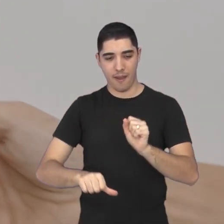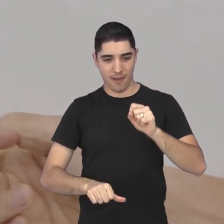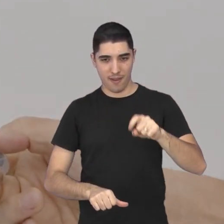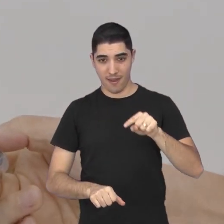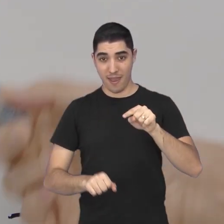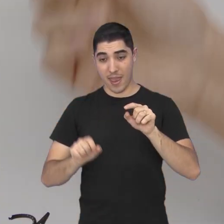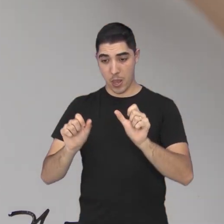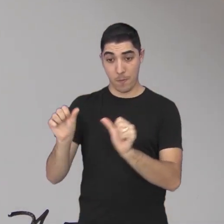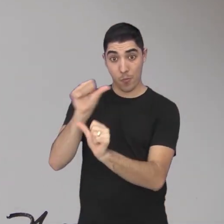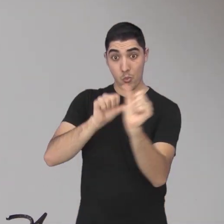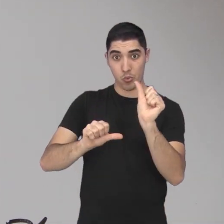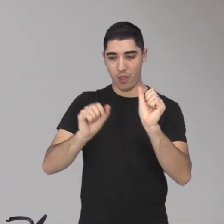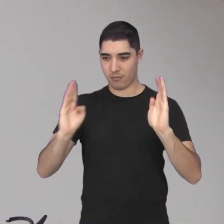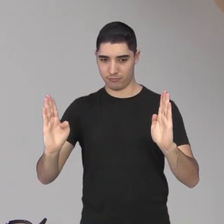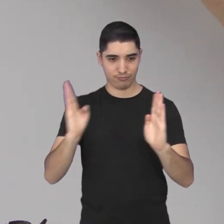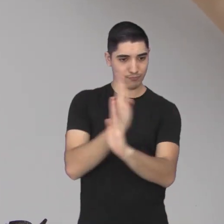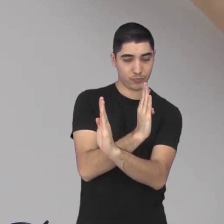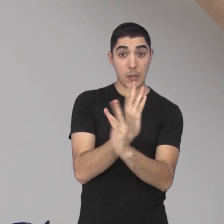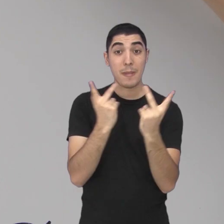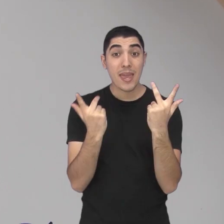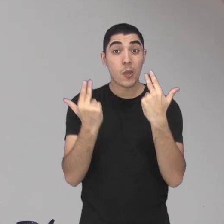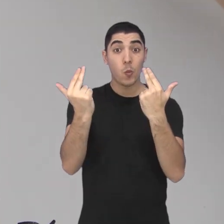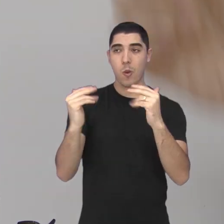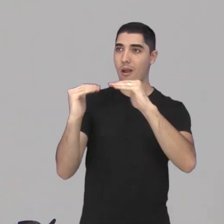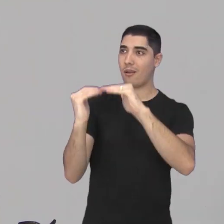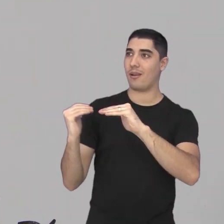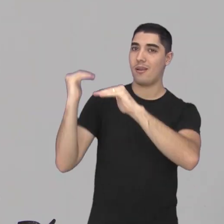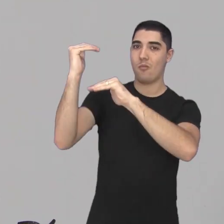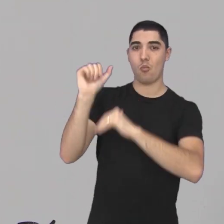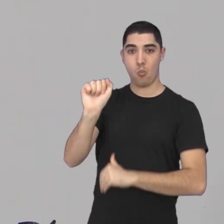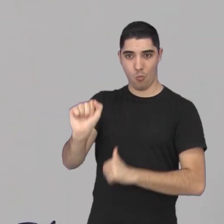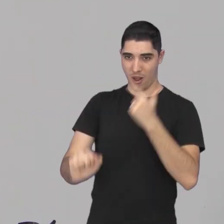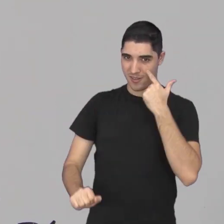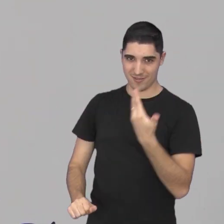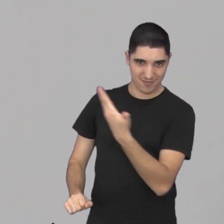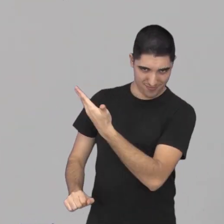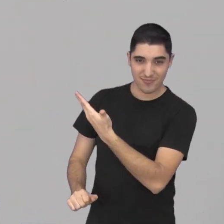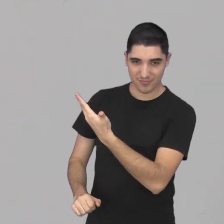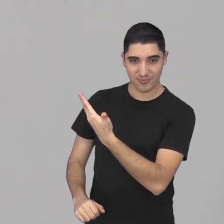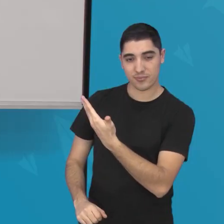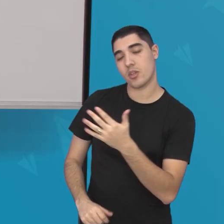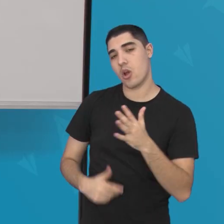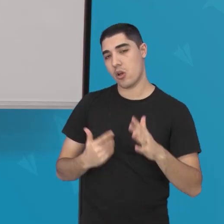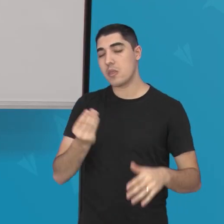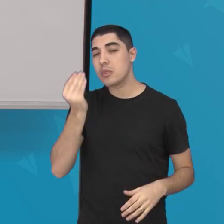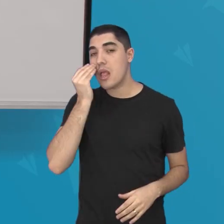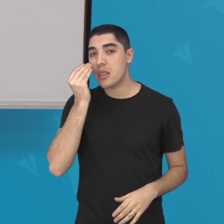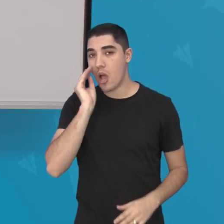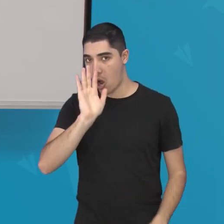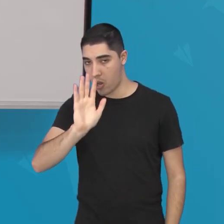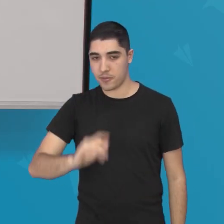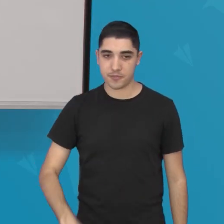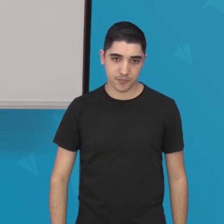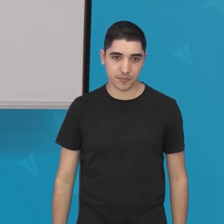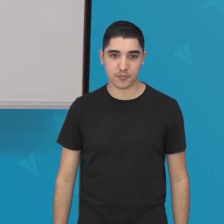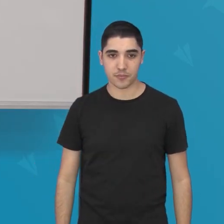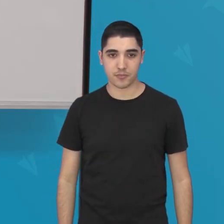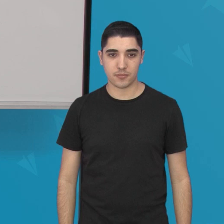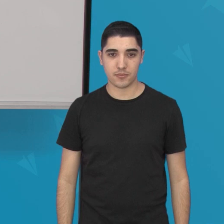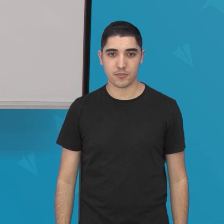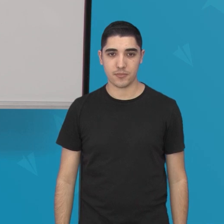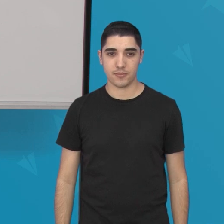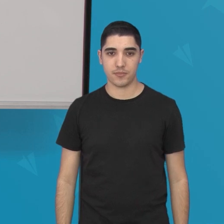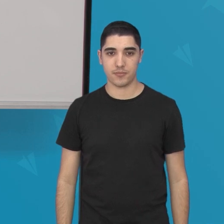modificar um pouco a equação para ela ficar nesse formato para a gente poder identificar os coeficientes. Ok? Vamos fazer isso então.